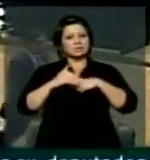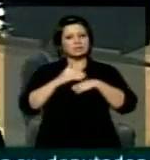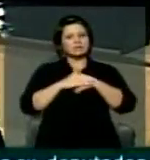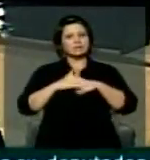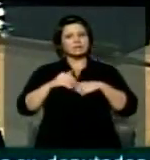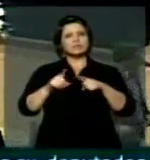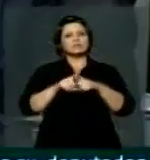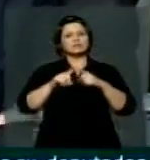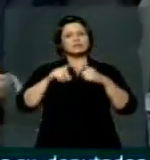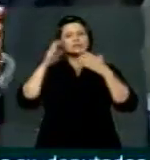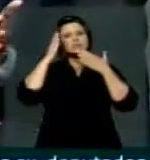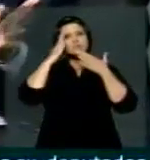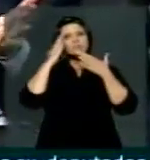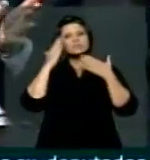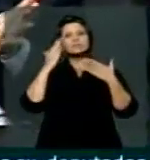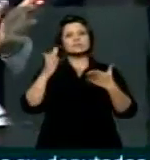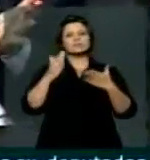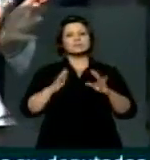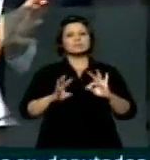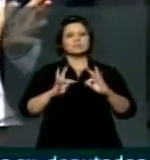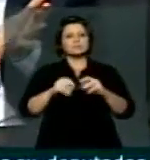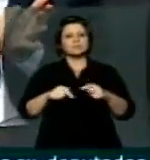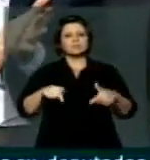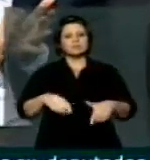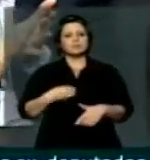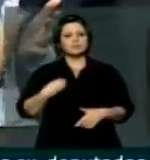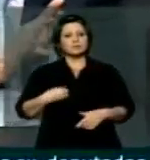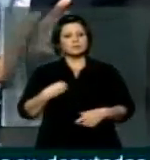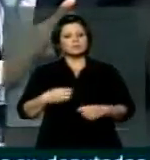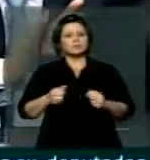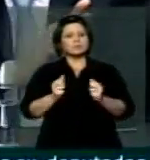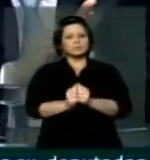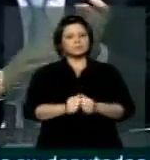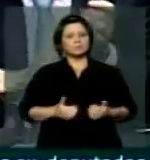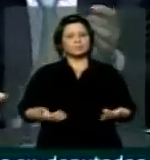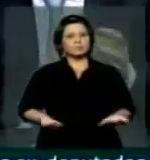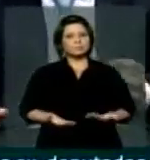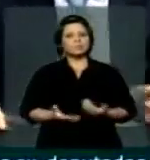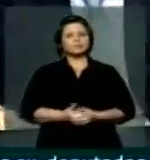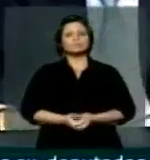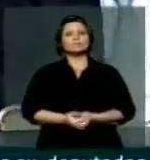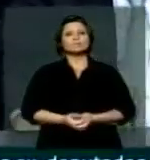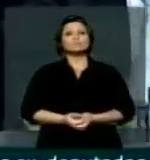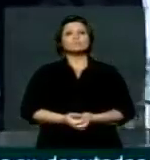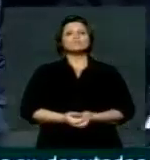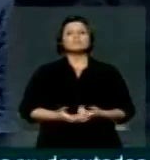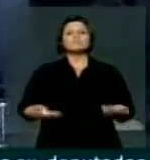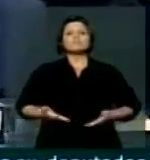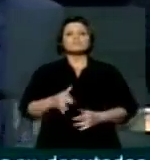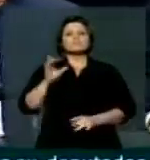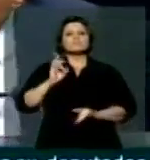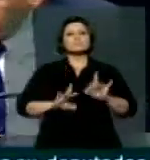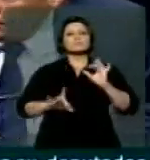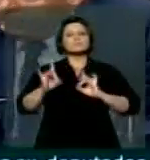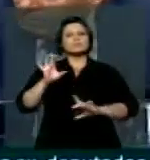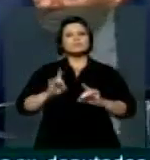muito grande. Muito obrigado, Tonka, por estares aqui conosco, compartilhando esse